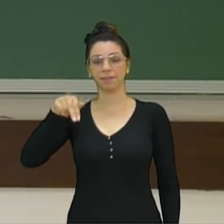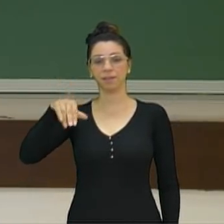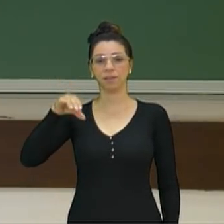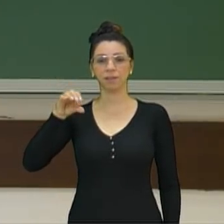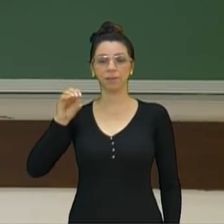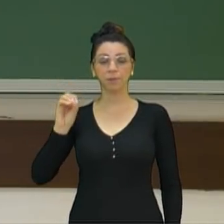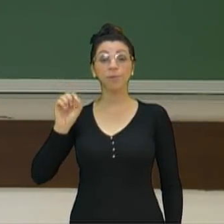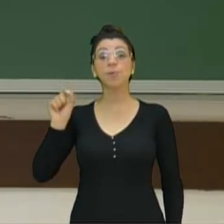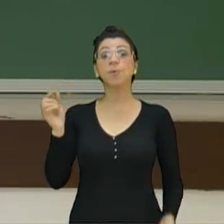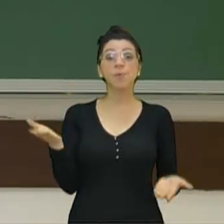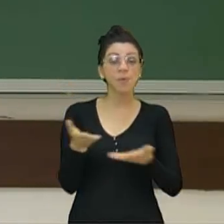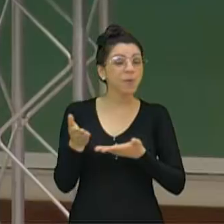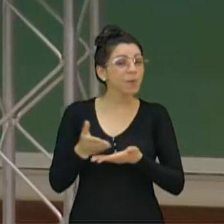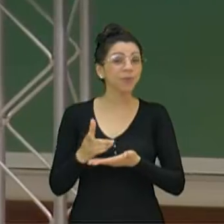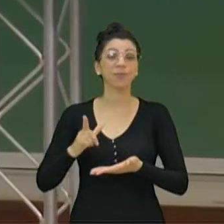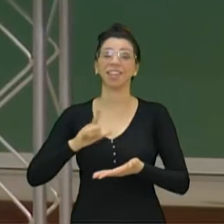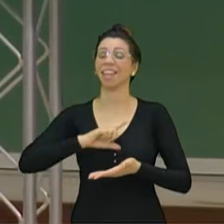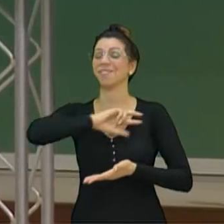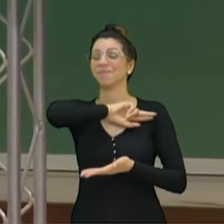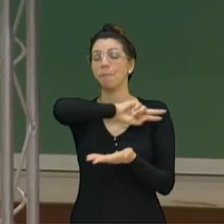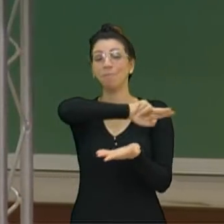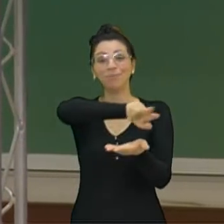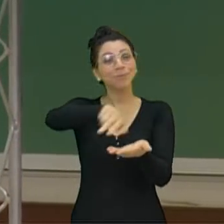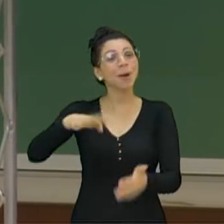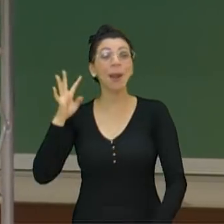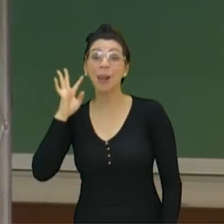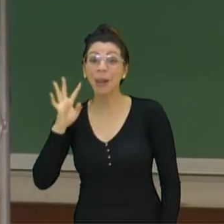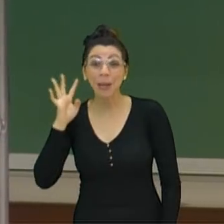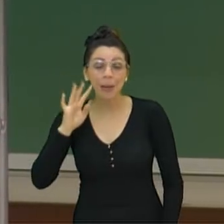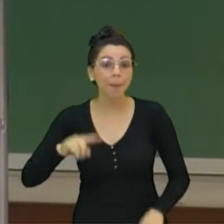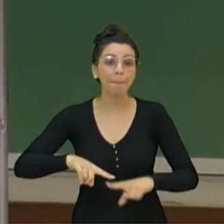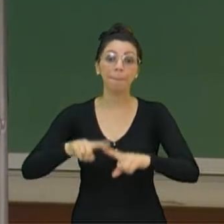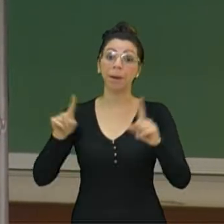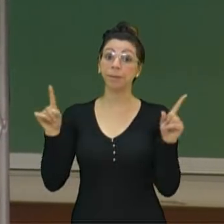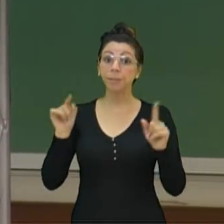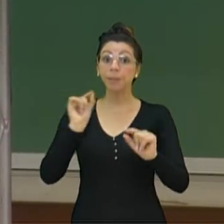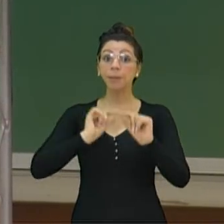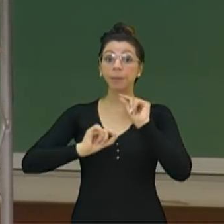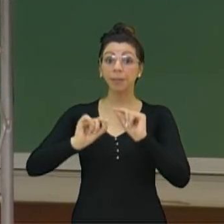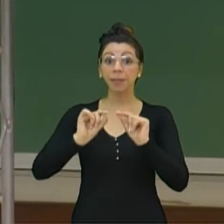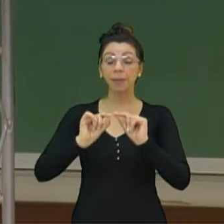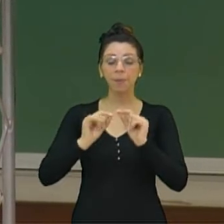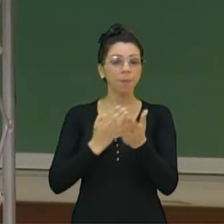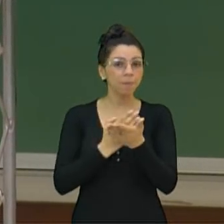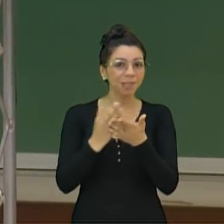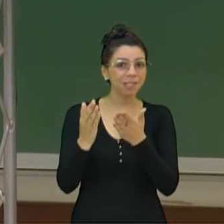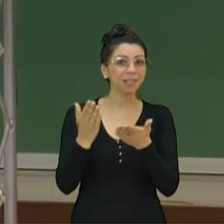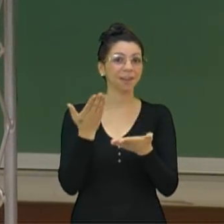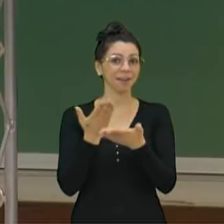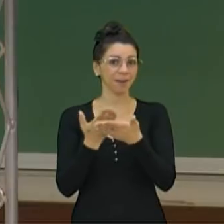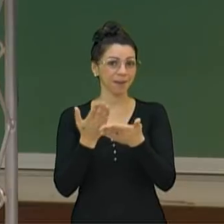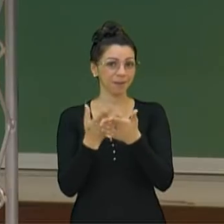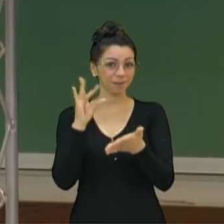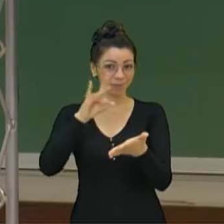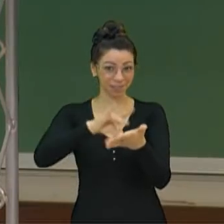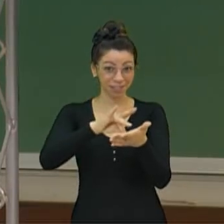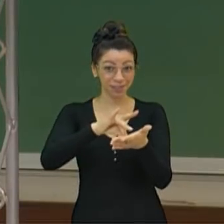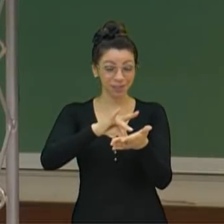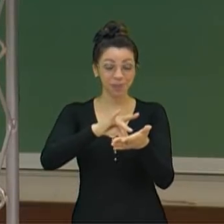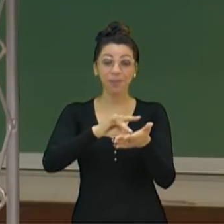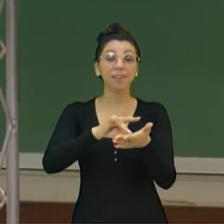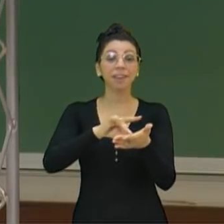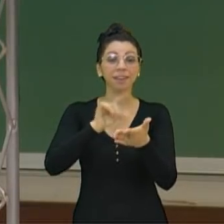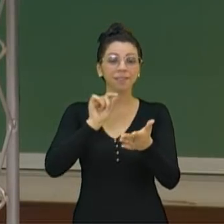legais na nossa aula de hoje. Mas antes de eu contar para vocês o assunto da nossa aula, do que nós vamos tratar, vamos